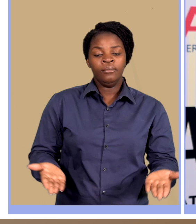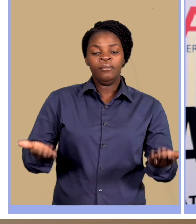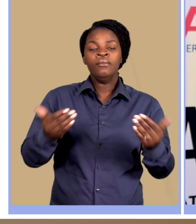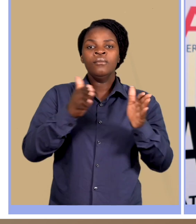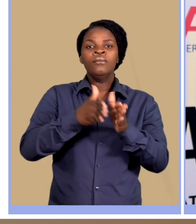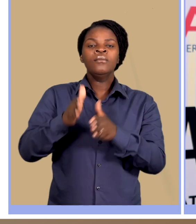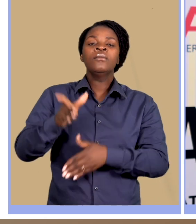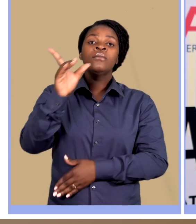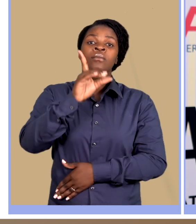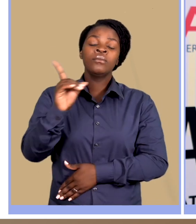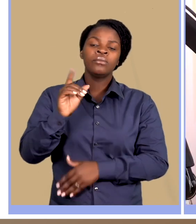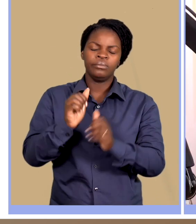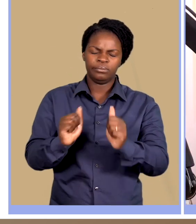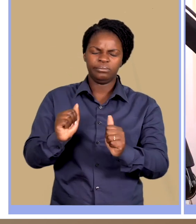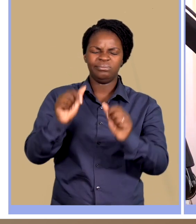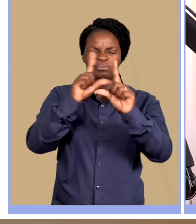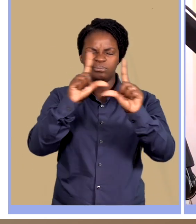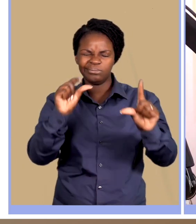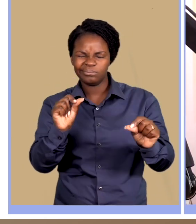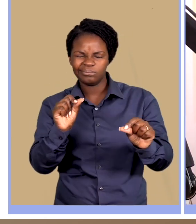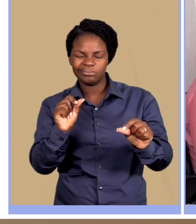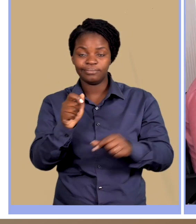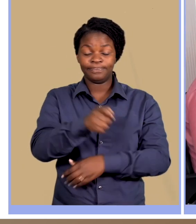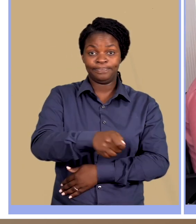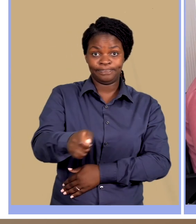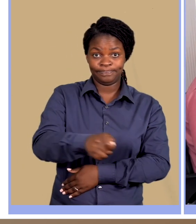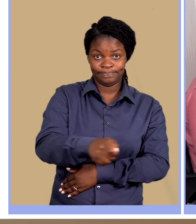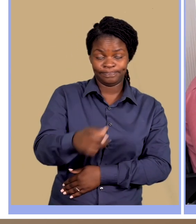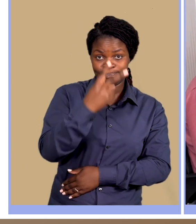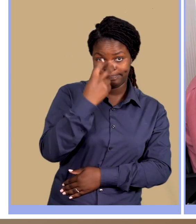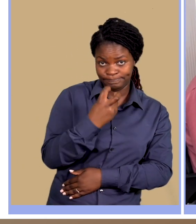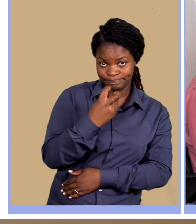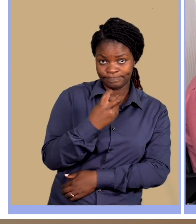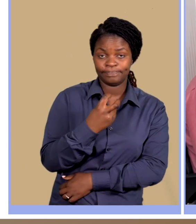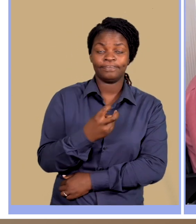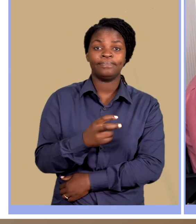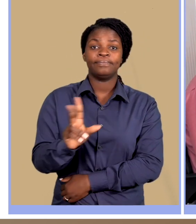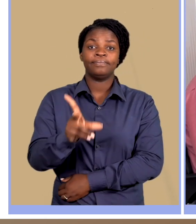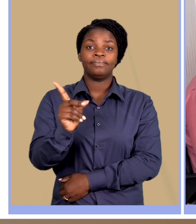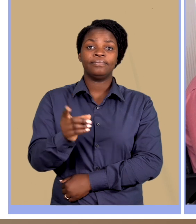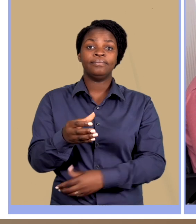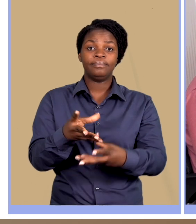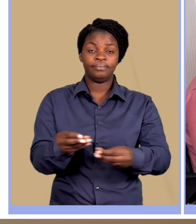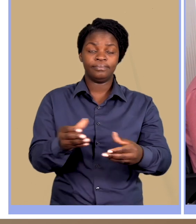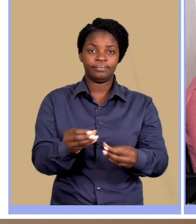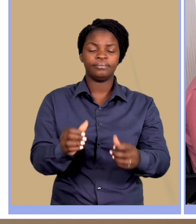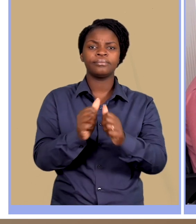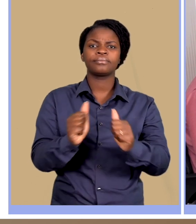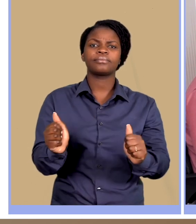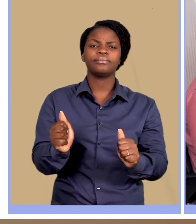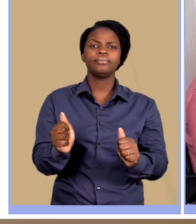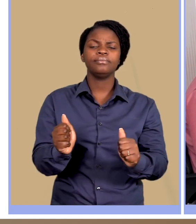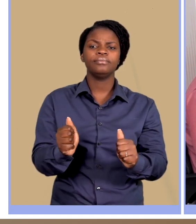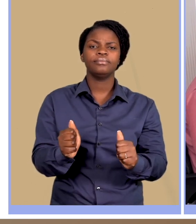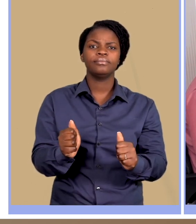outros meios auxiliares. Mas primeiro é um assunto que